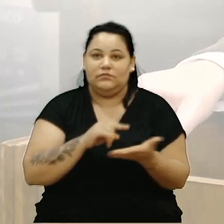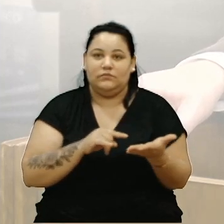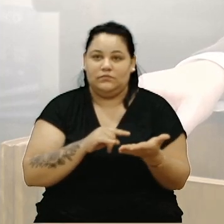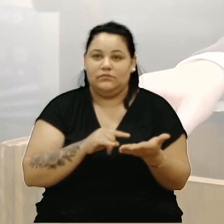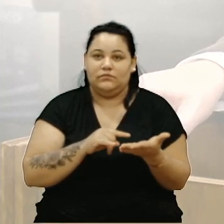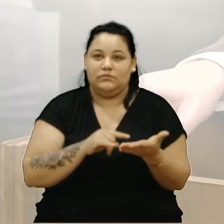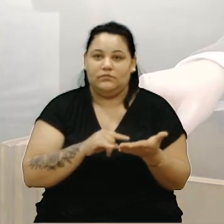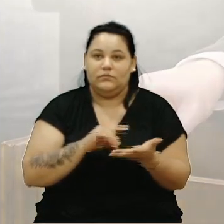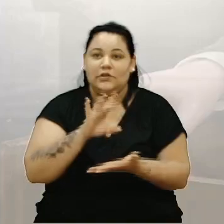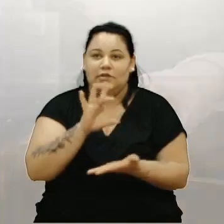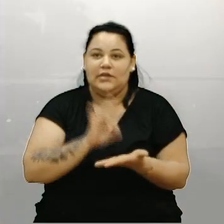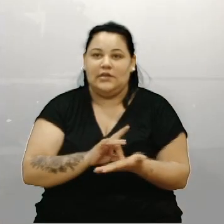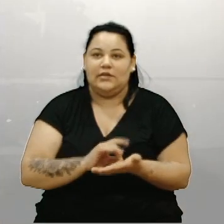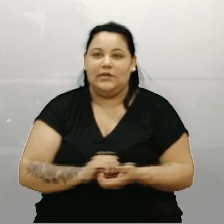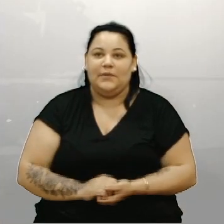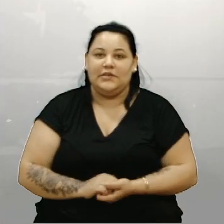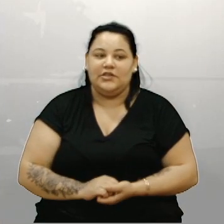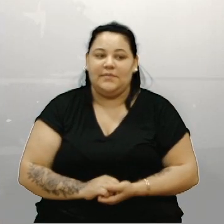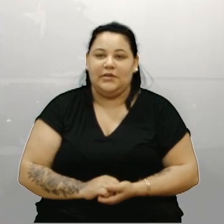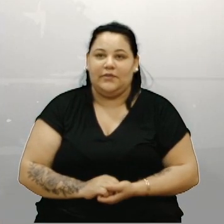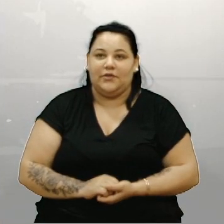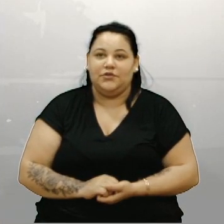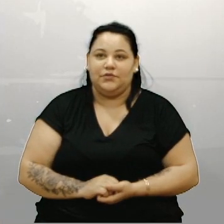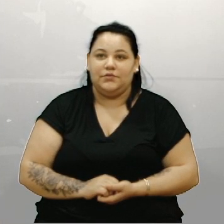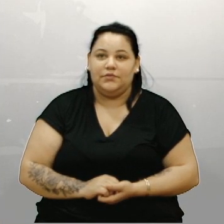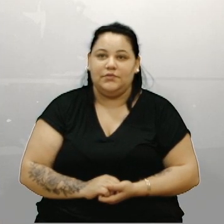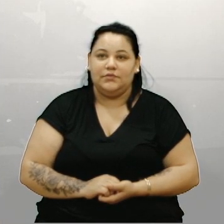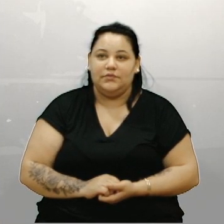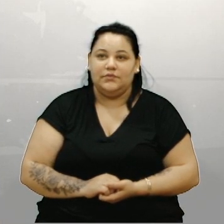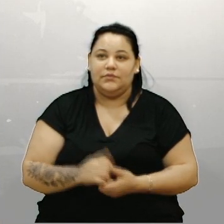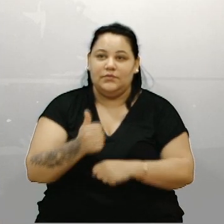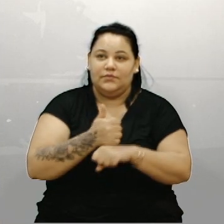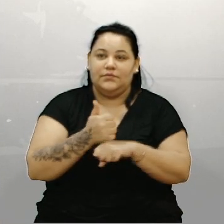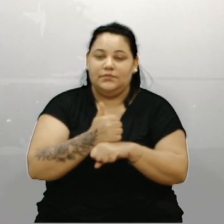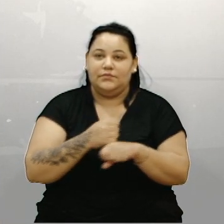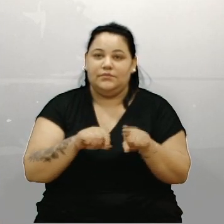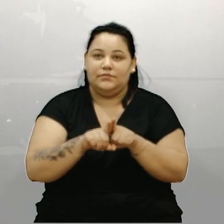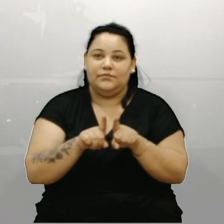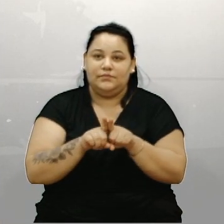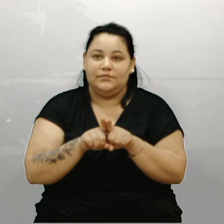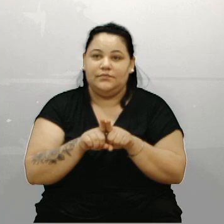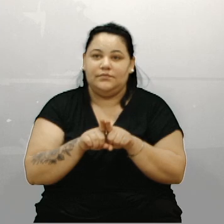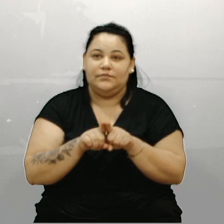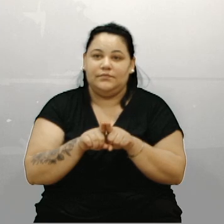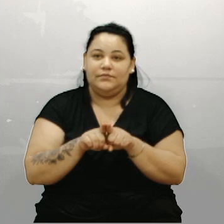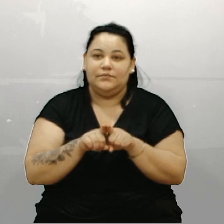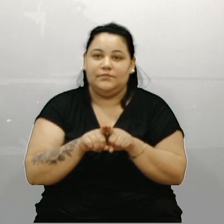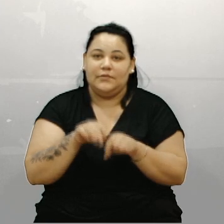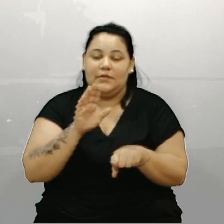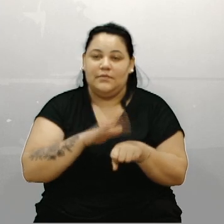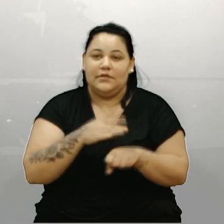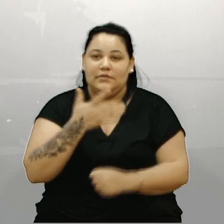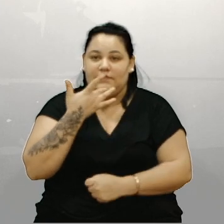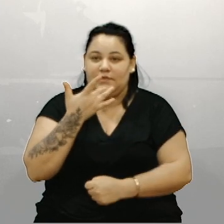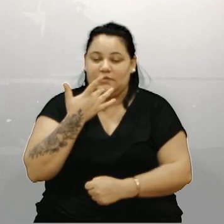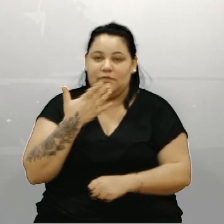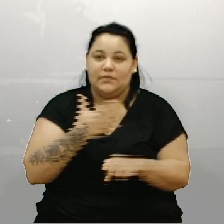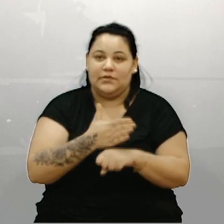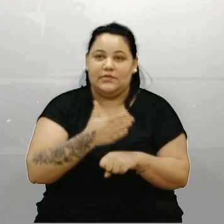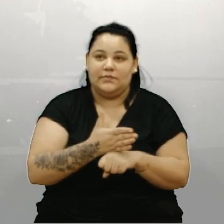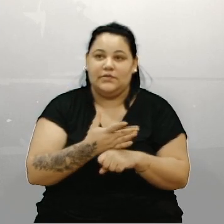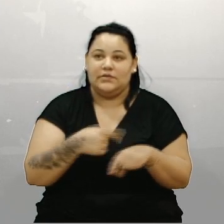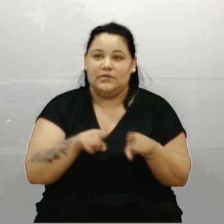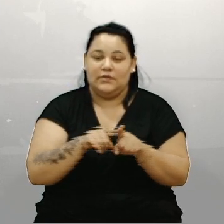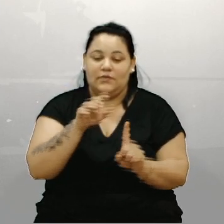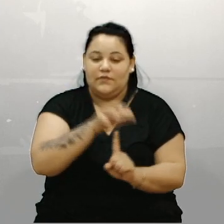oficial e é essencial para o reconhecimento deste profissional e facilita a participação em feiras